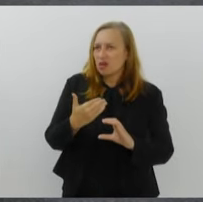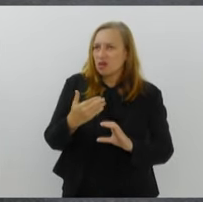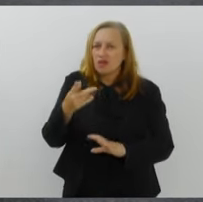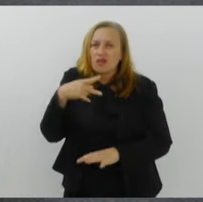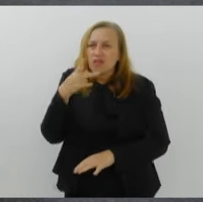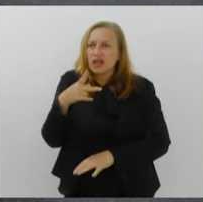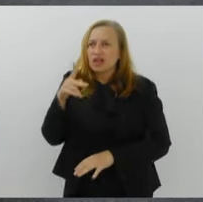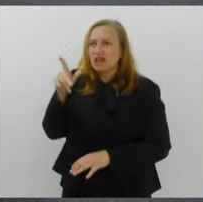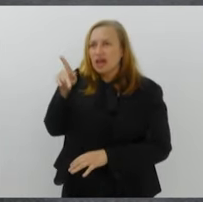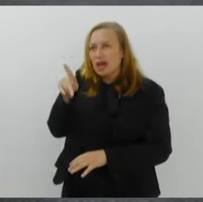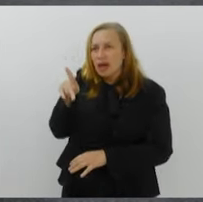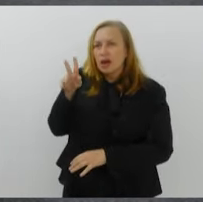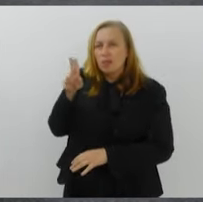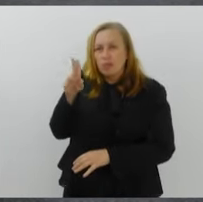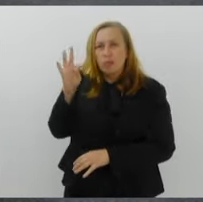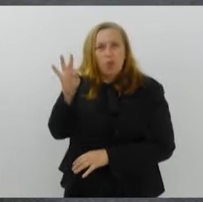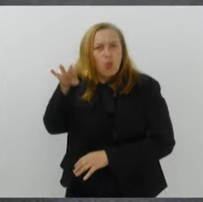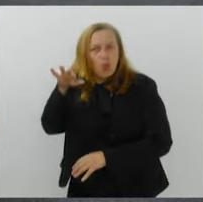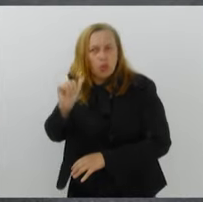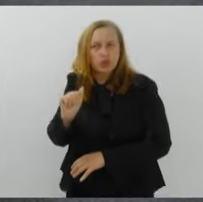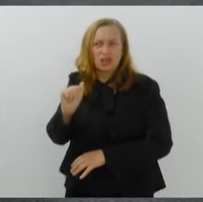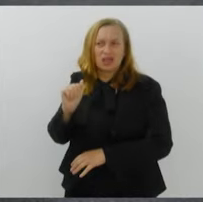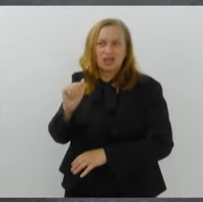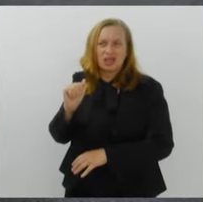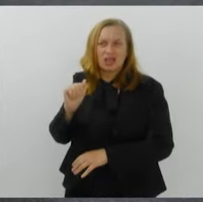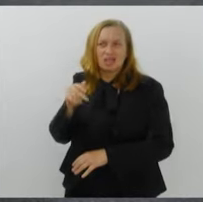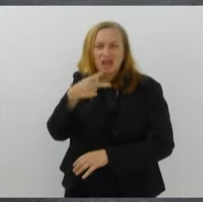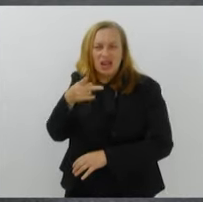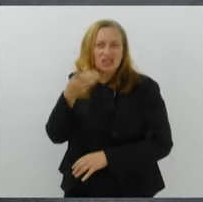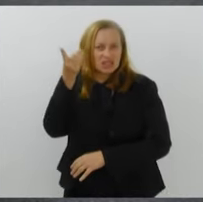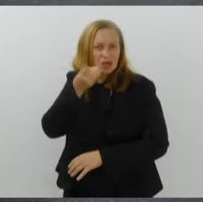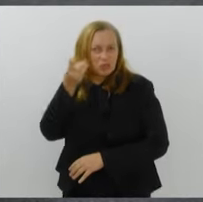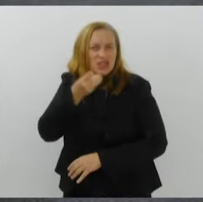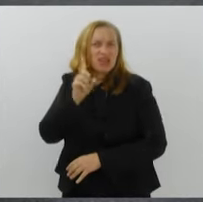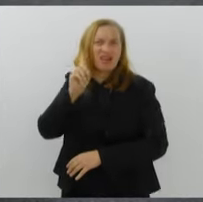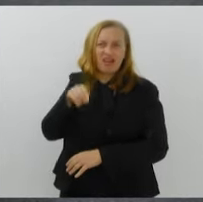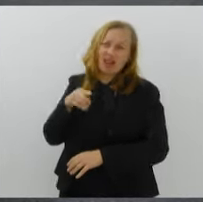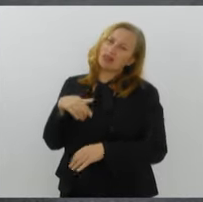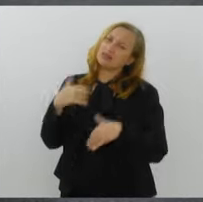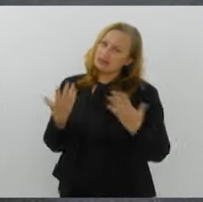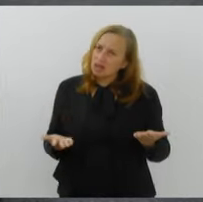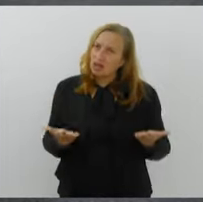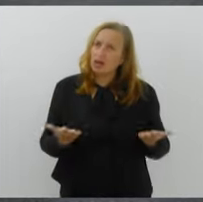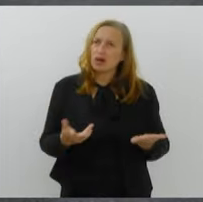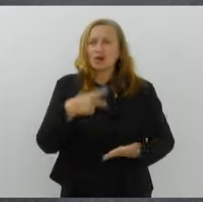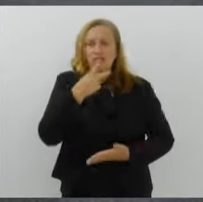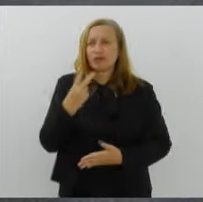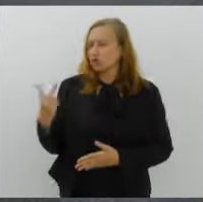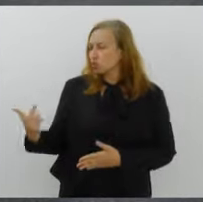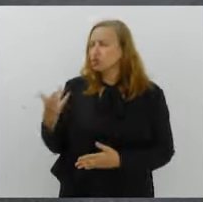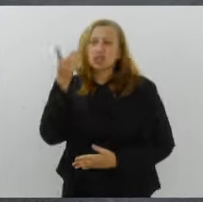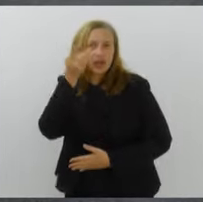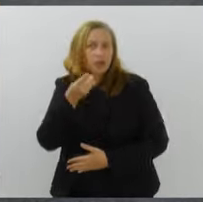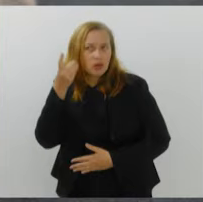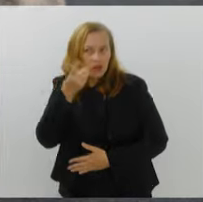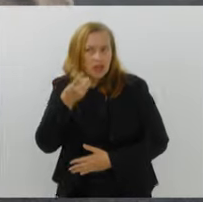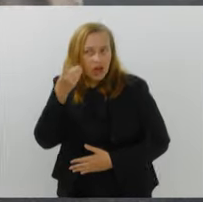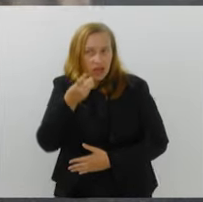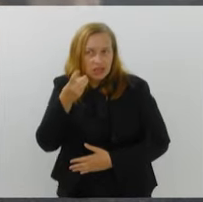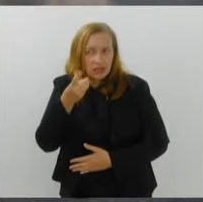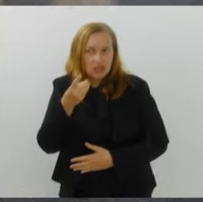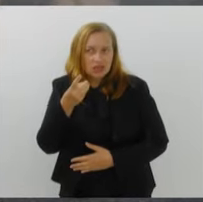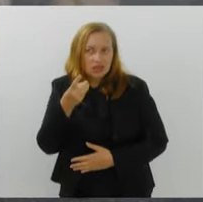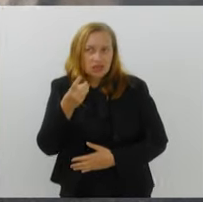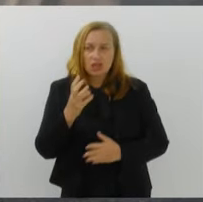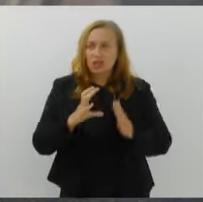alusão pejorativa às deputadas. Então, quer divergir da política? E falamos de duas deputadas de campos